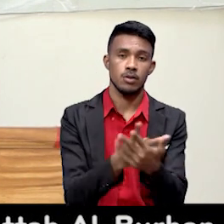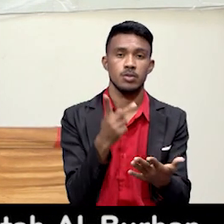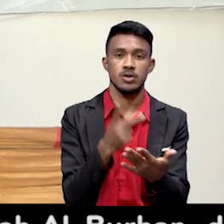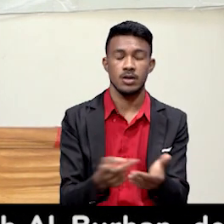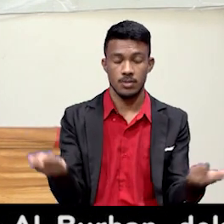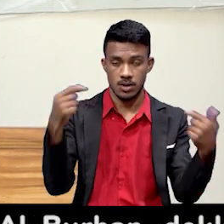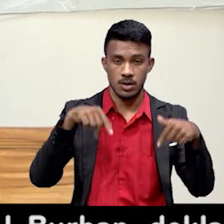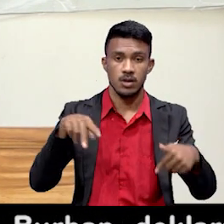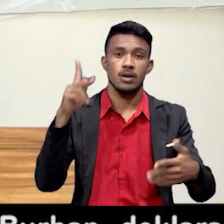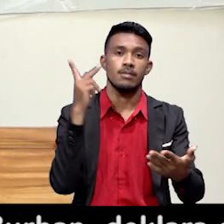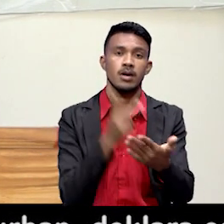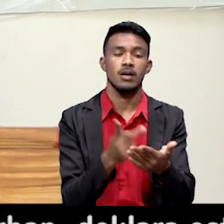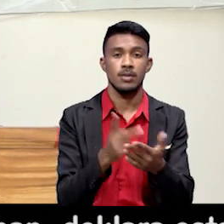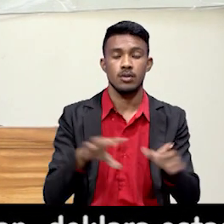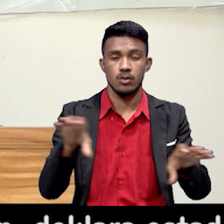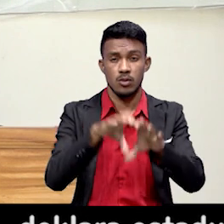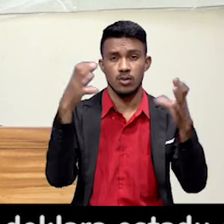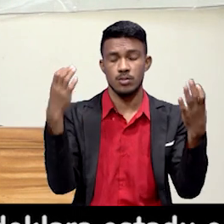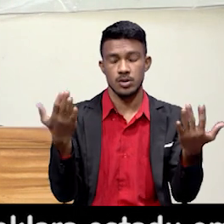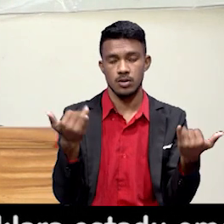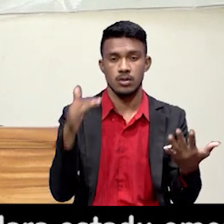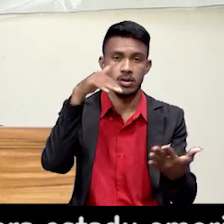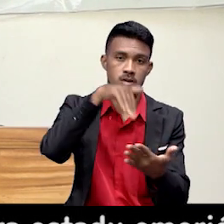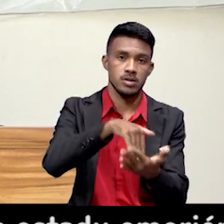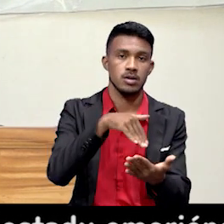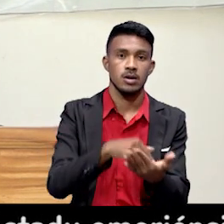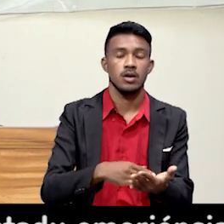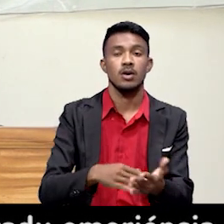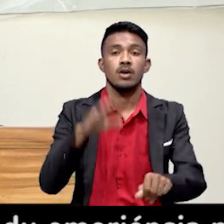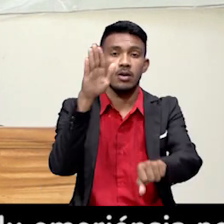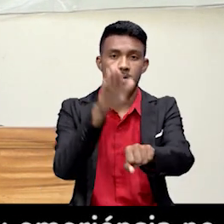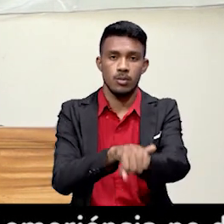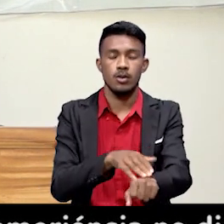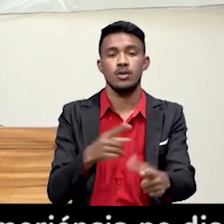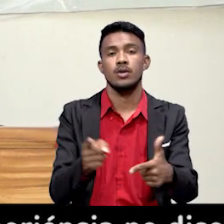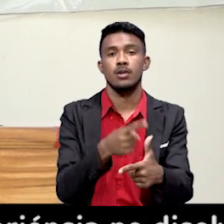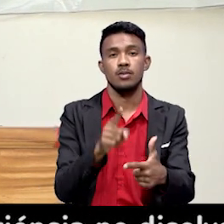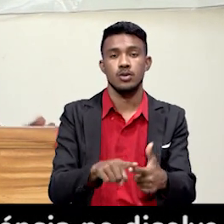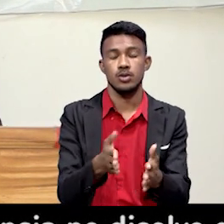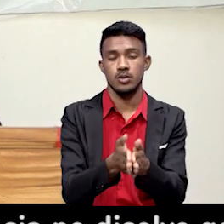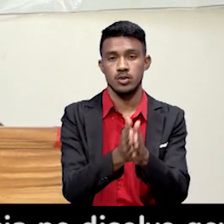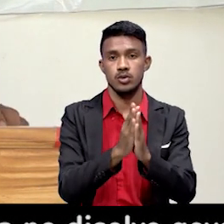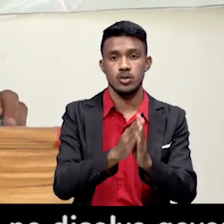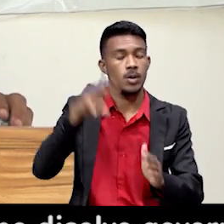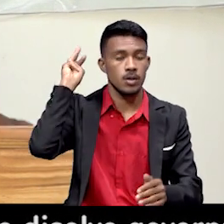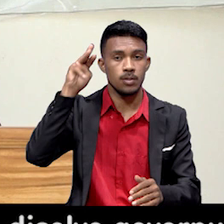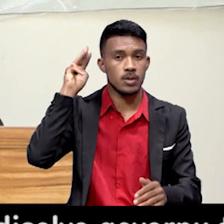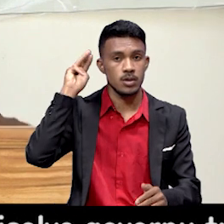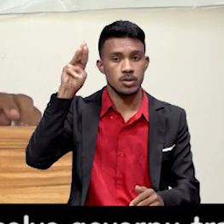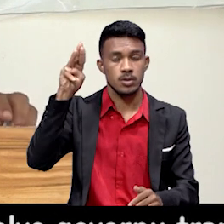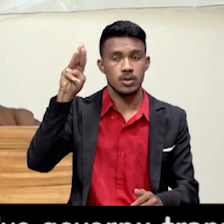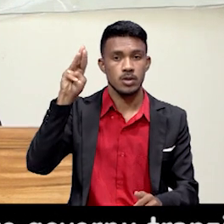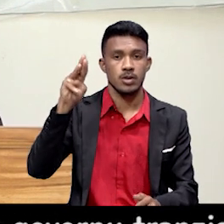agora iha comissão se estuda ela, ala te audiência. Depois o subago parte ministério competente